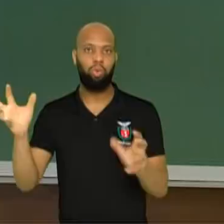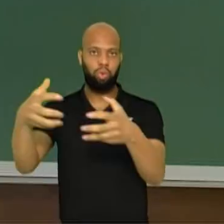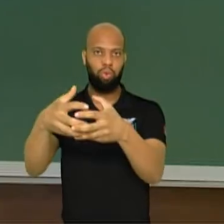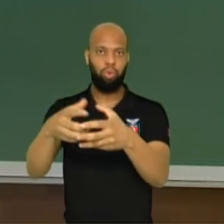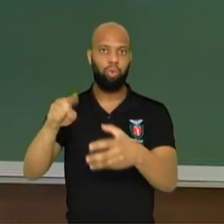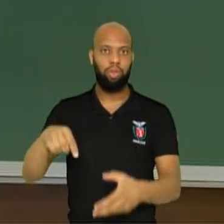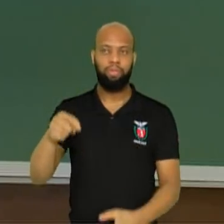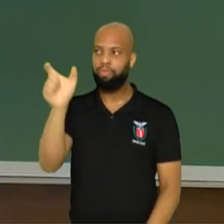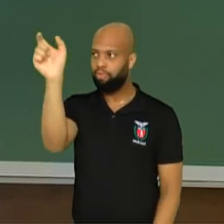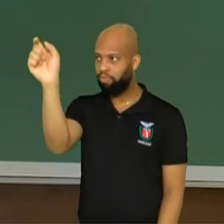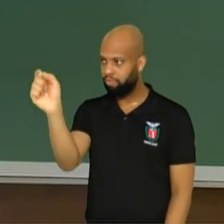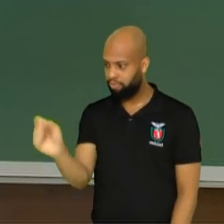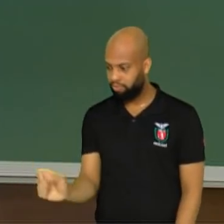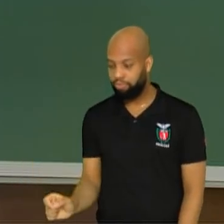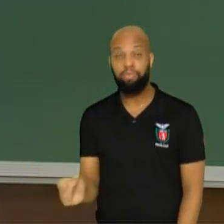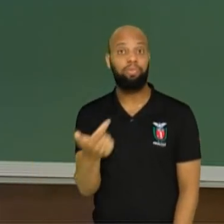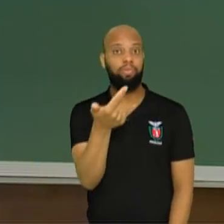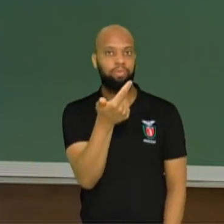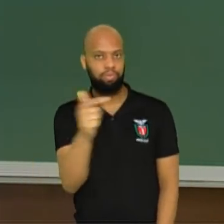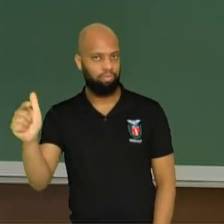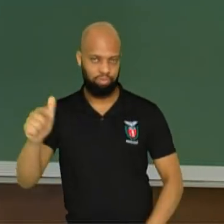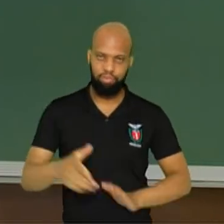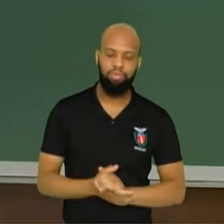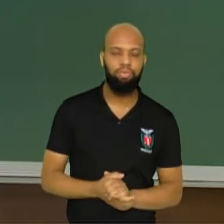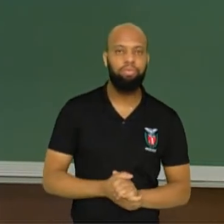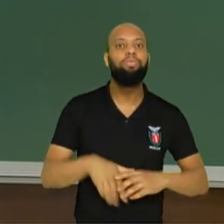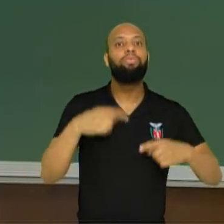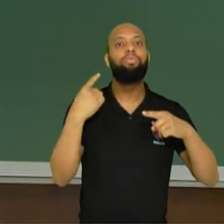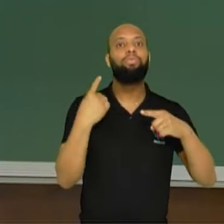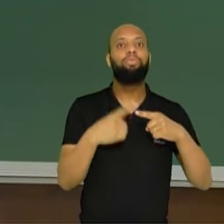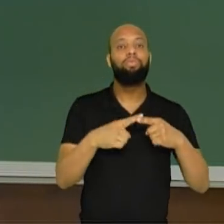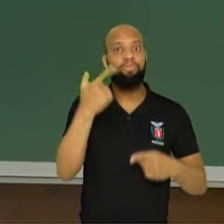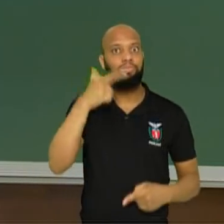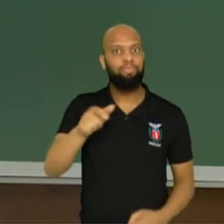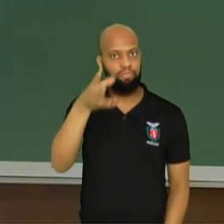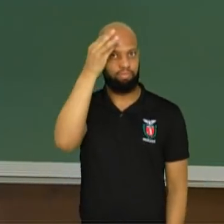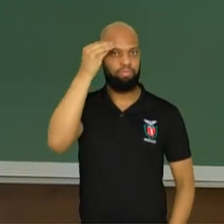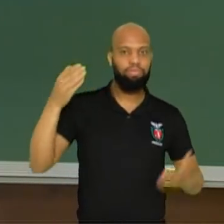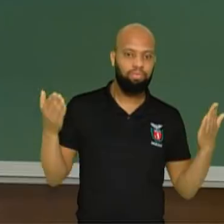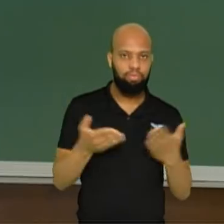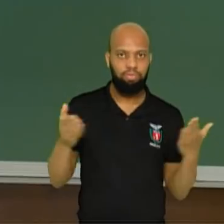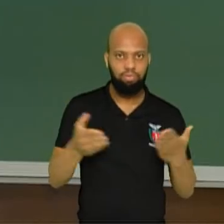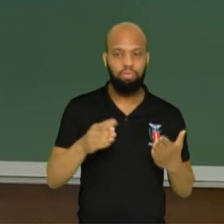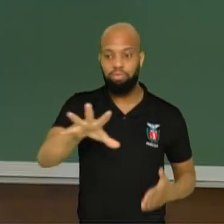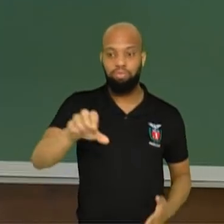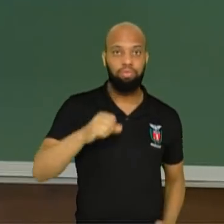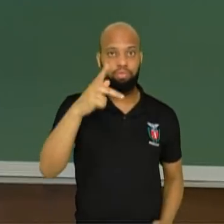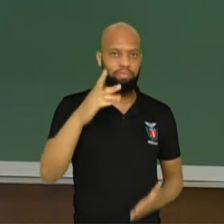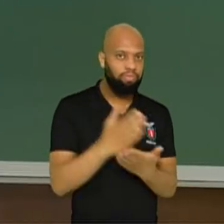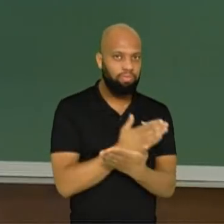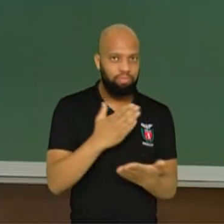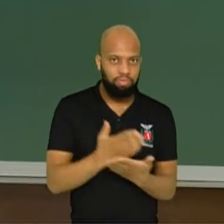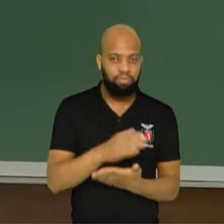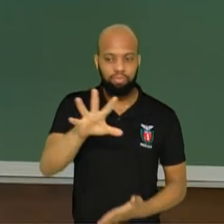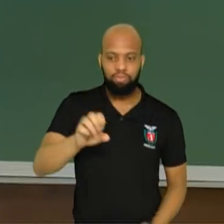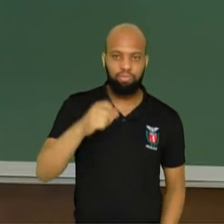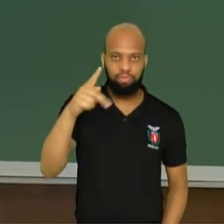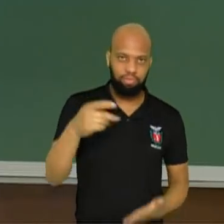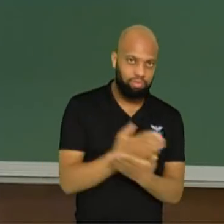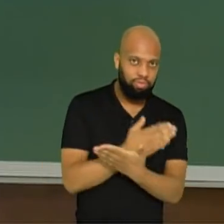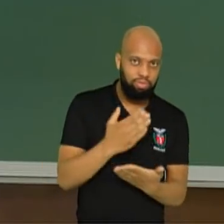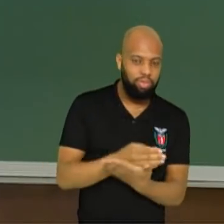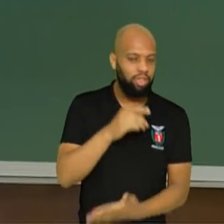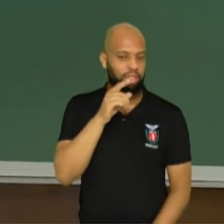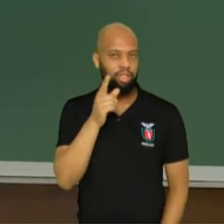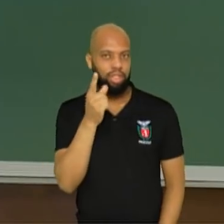os invertebrados. E para que tudo isso fique fixado na sua memória, esteja com seu caderno. Então vamos lá, pega o caderno, pega o